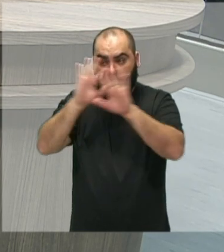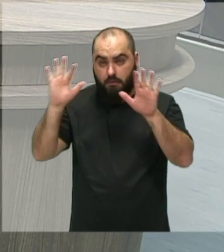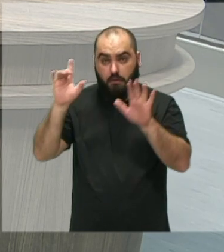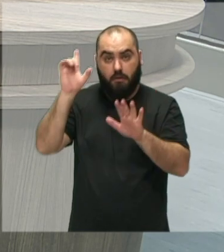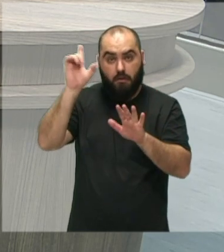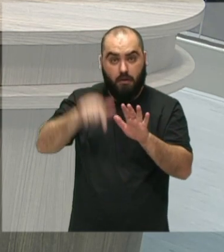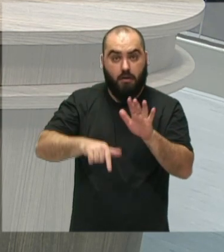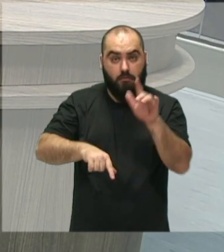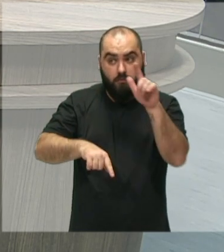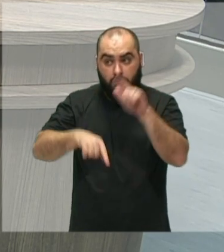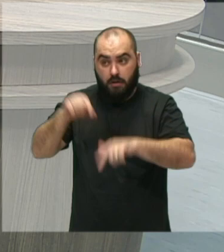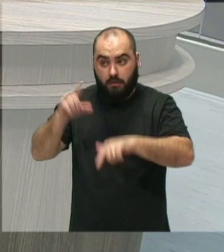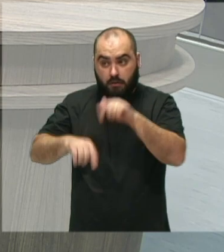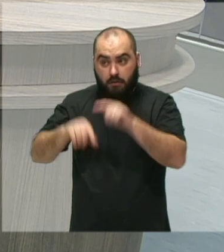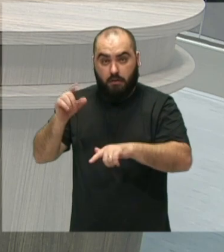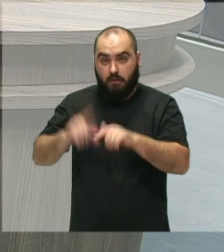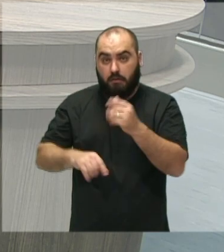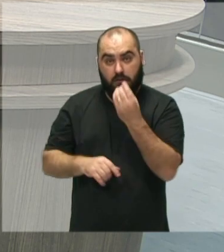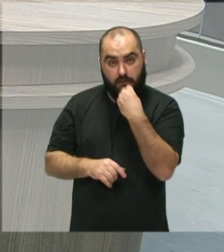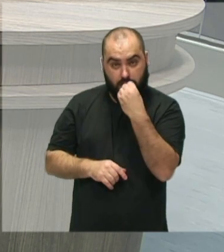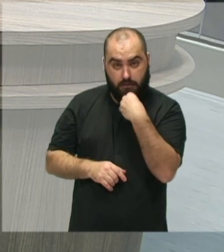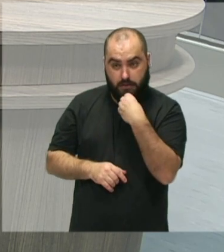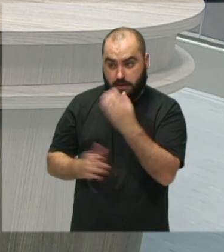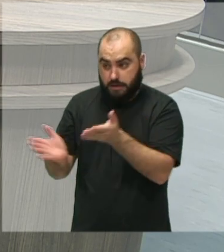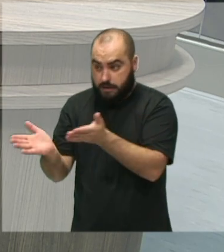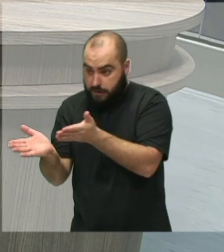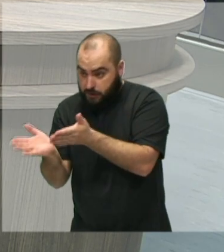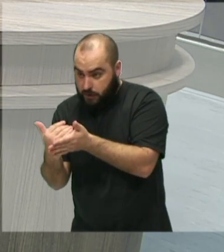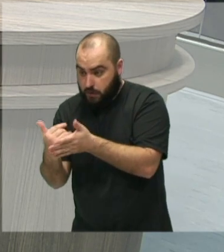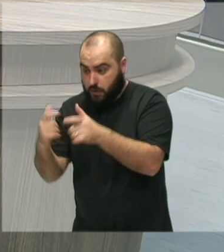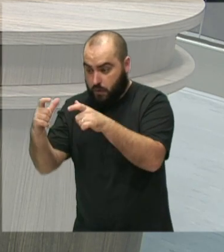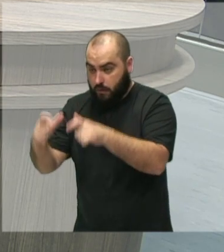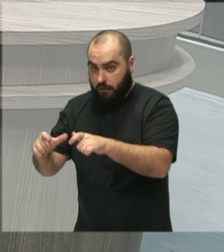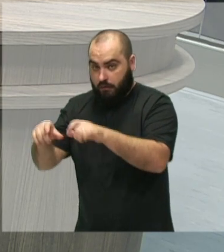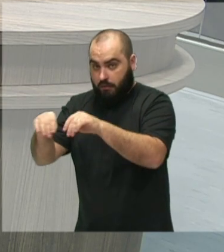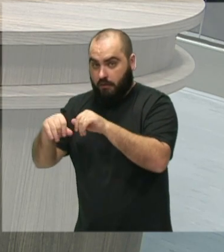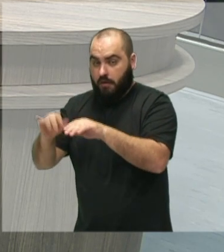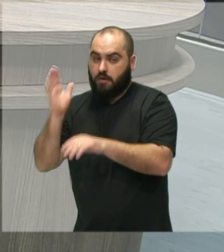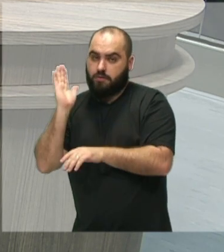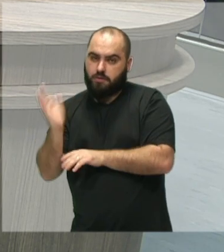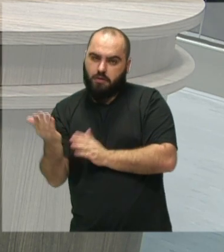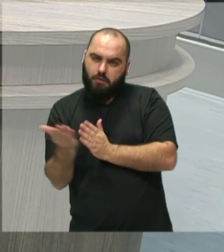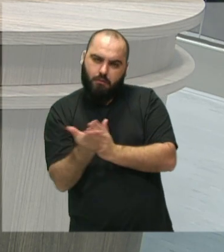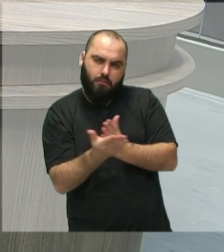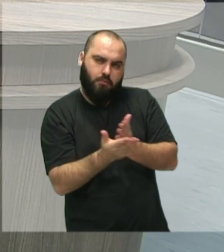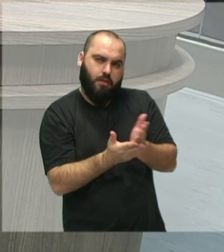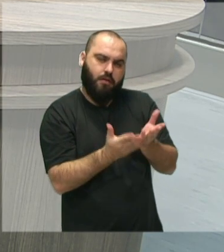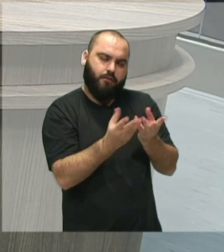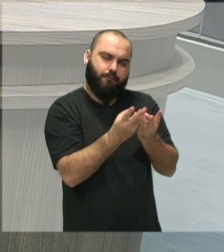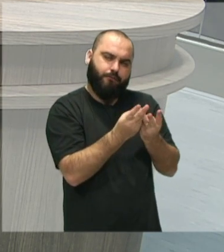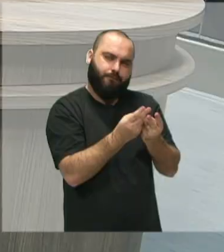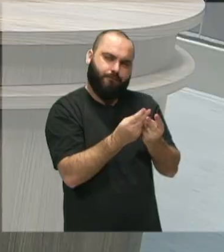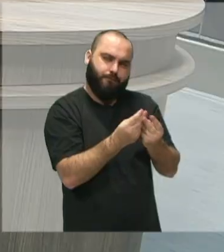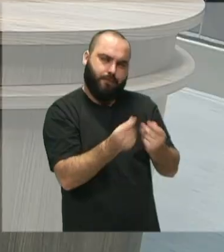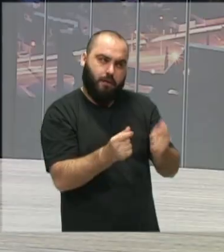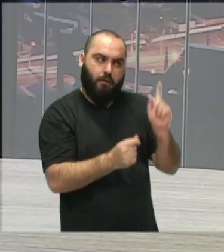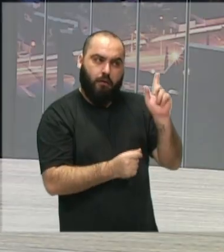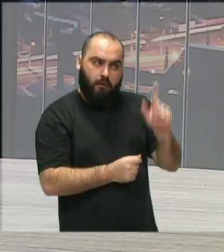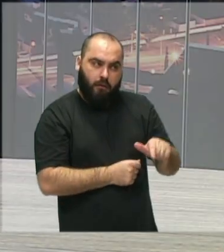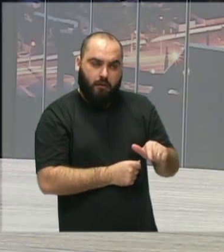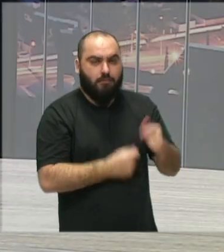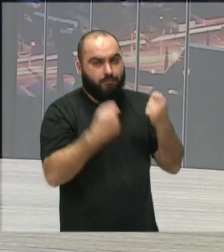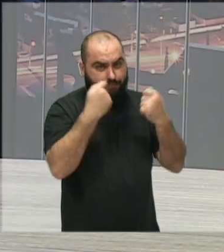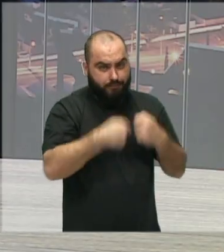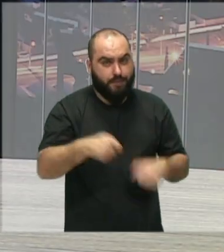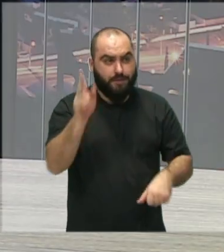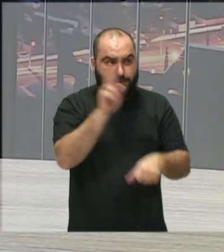material frágil, né? No momento que ele foi retirado do sítio arqueológico, ele já começa a se deteriorar, né? Então, tem que ter todo